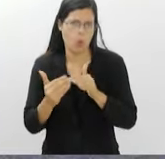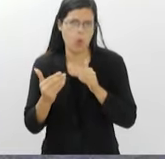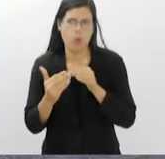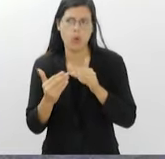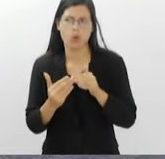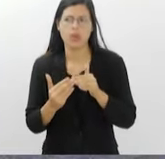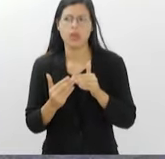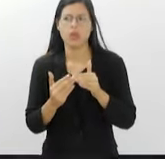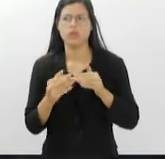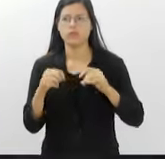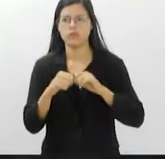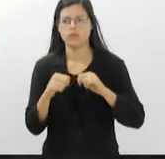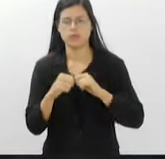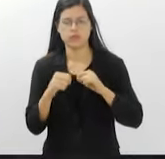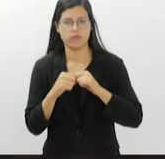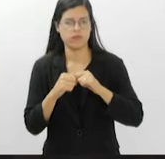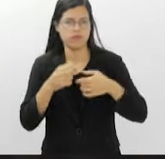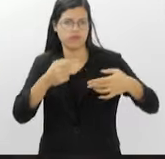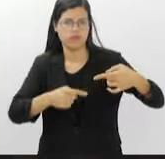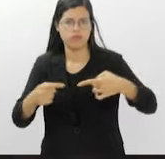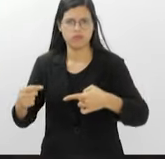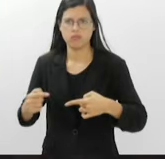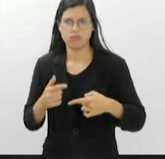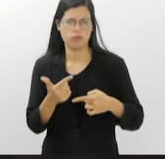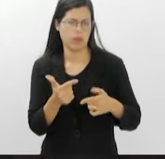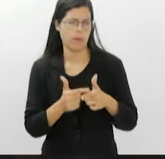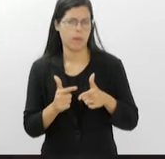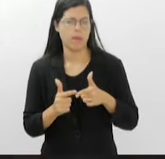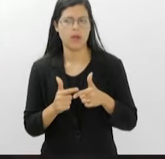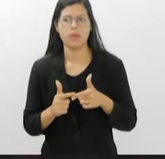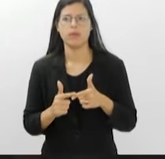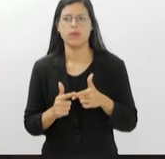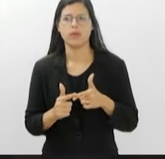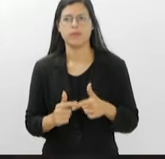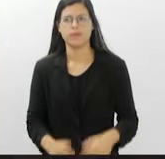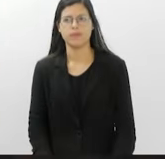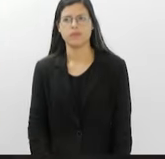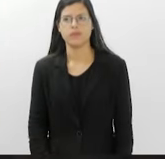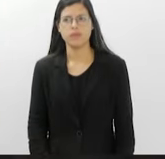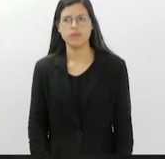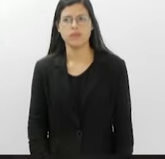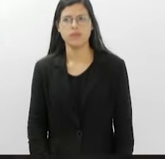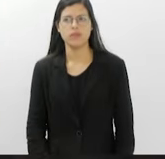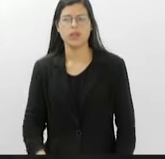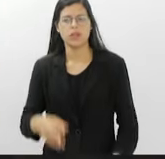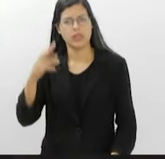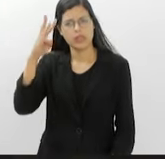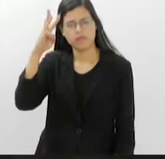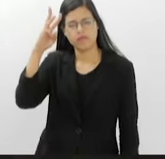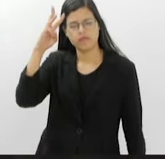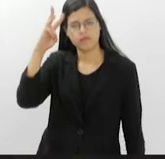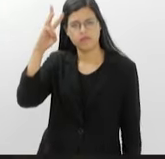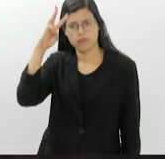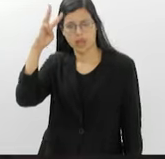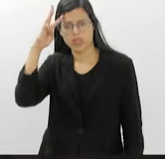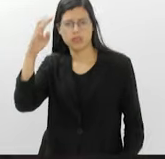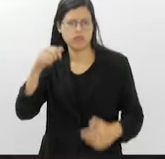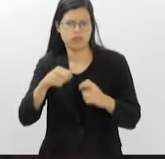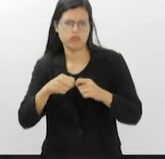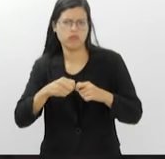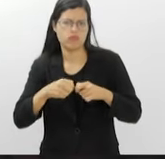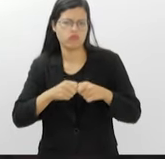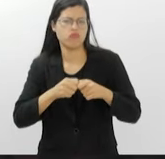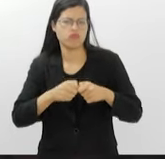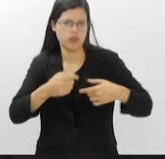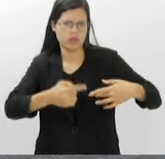um debate sem problema algum. O plenário cheio e aí na terça vai aos finalmente, se a gente não anuir aí junto.